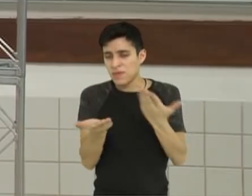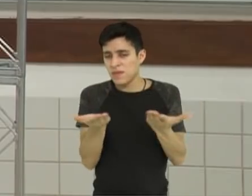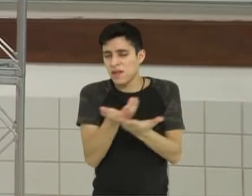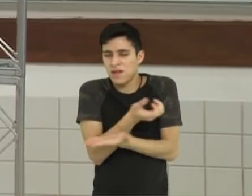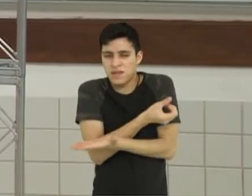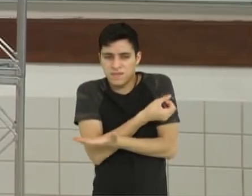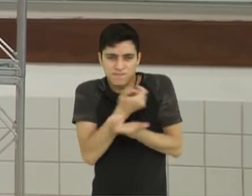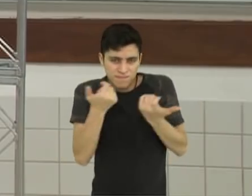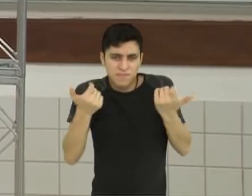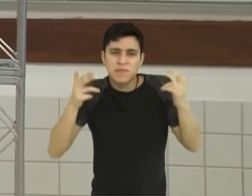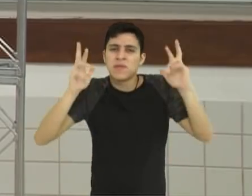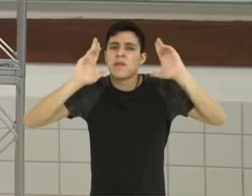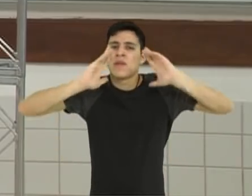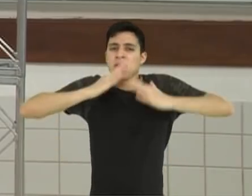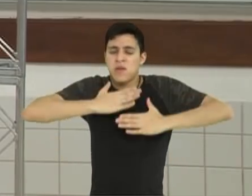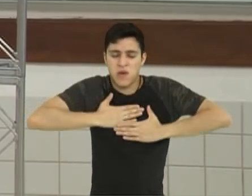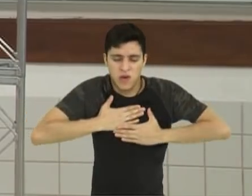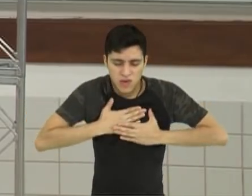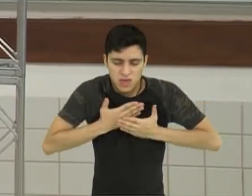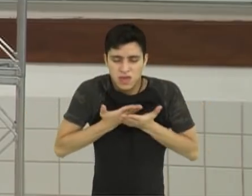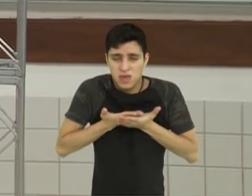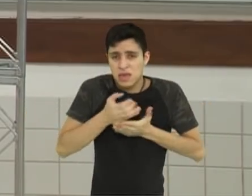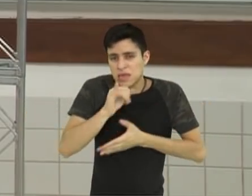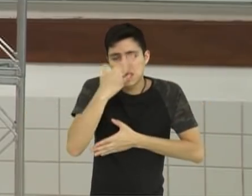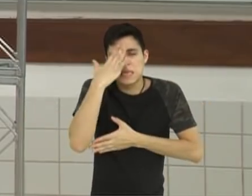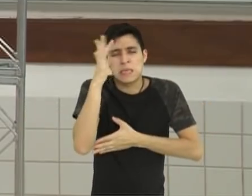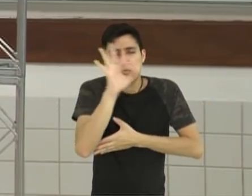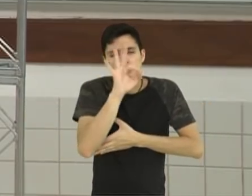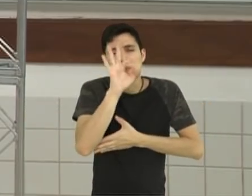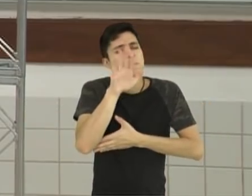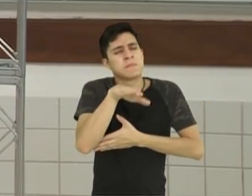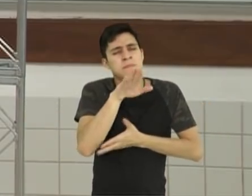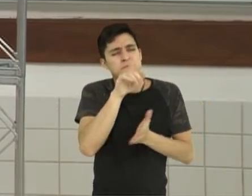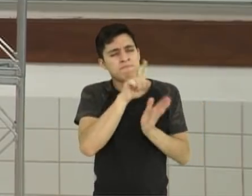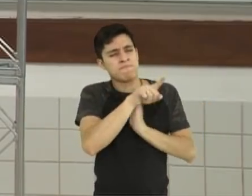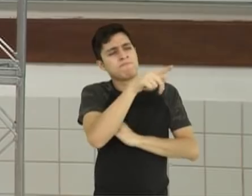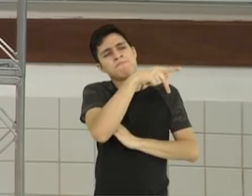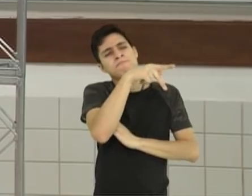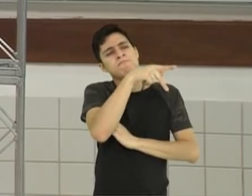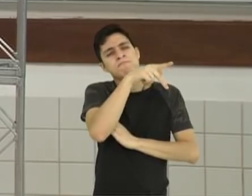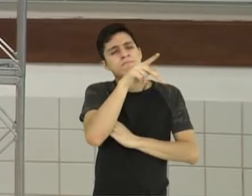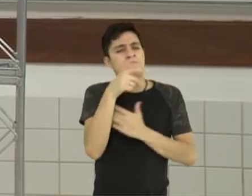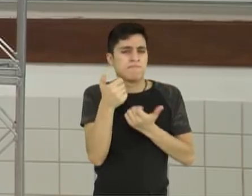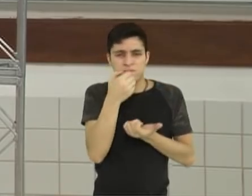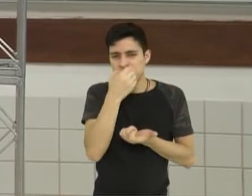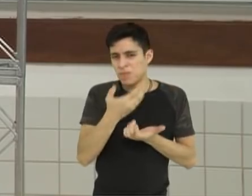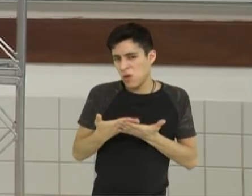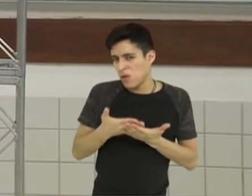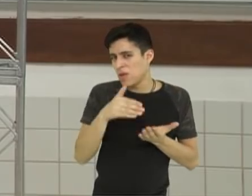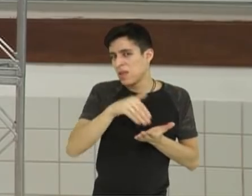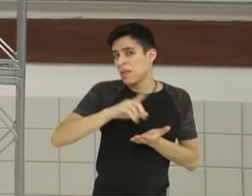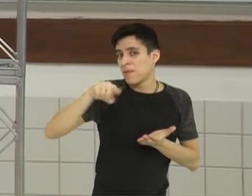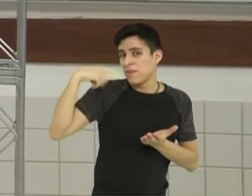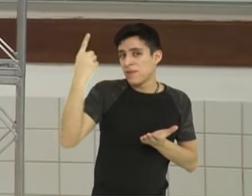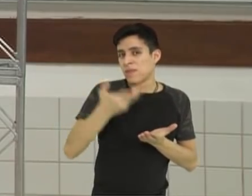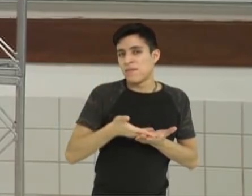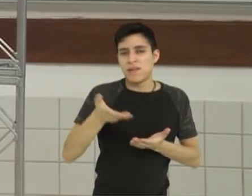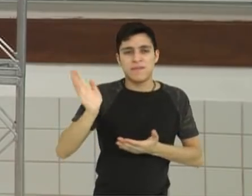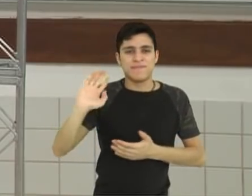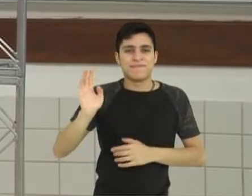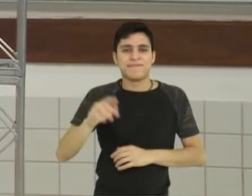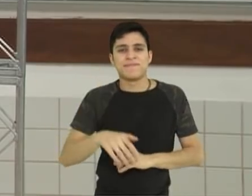ano. Espero que vocês tenham gostado da aula. Se não tenha entendido alguma coisa, pergunte para o seu professor. Bons estudos e até a próxima aula!